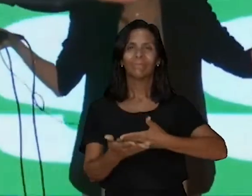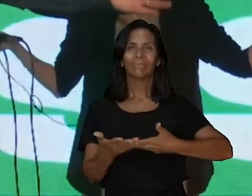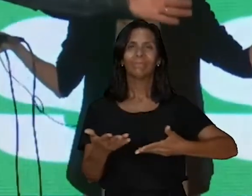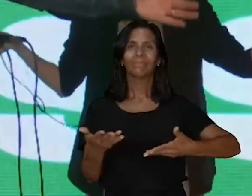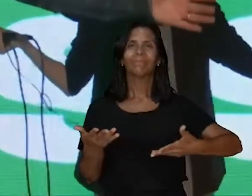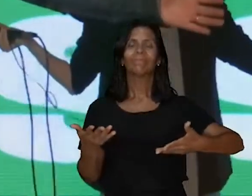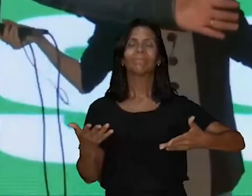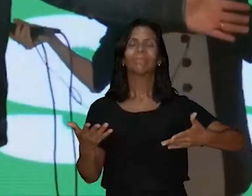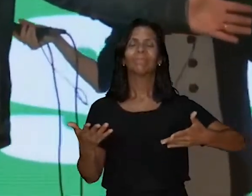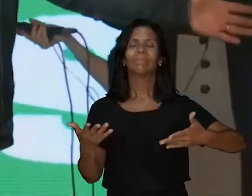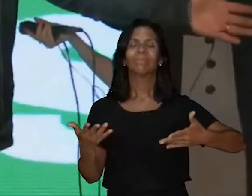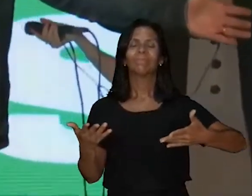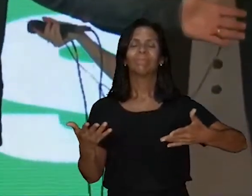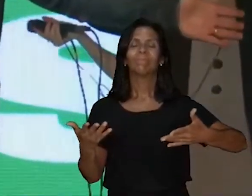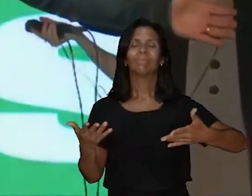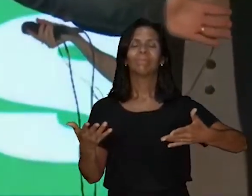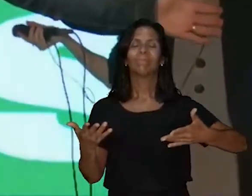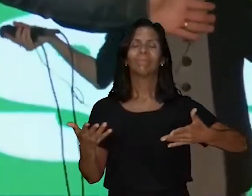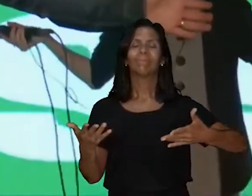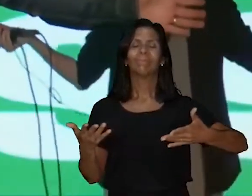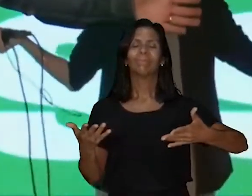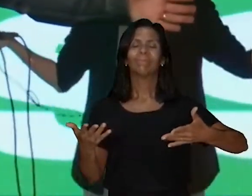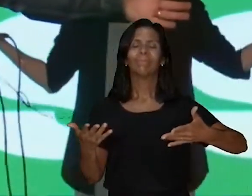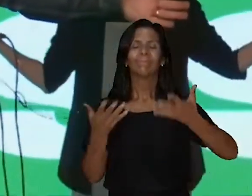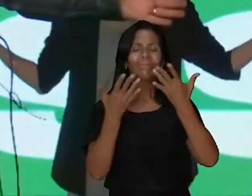Desfruta da presença dEle.